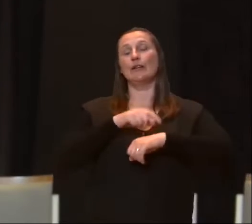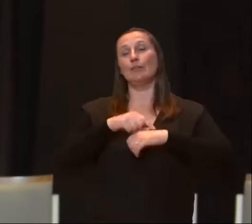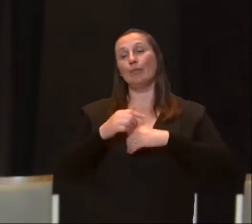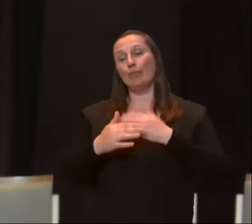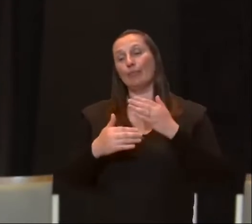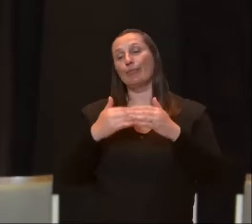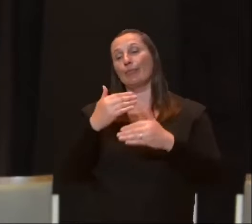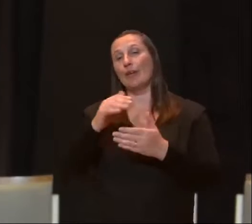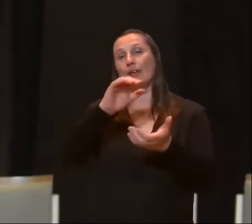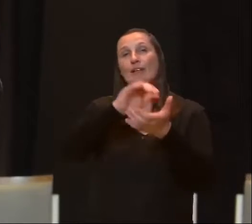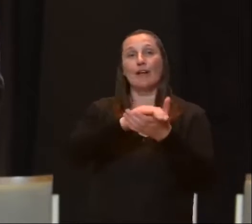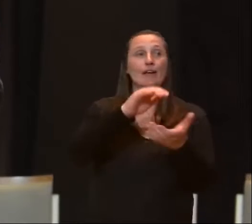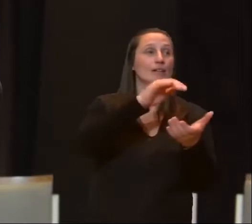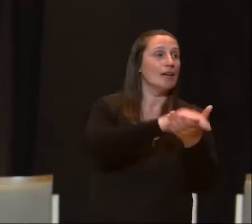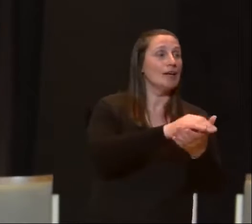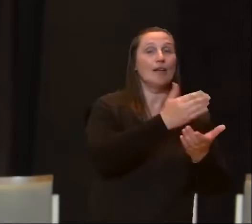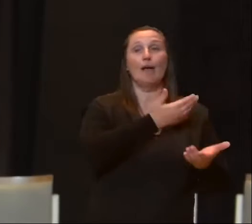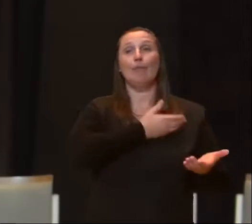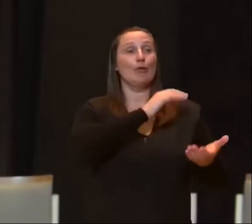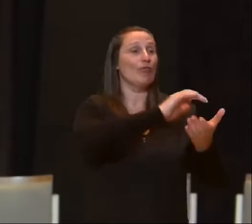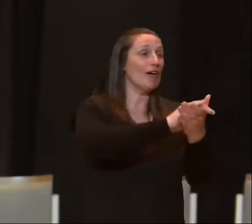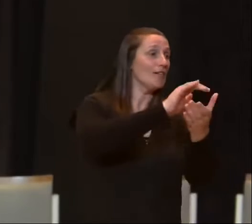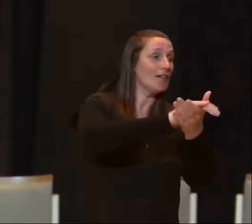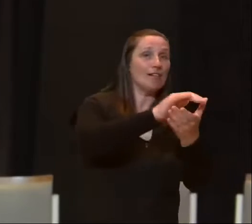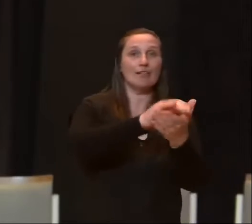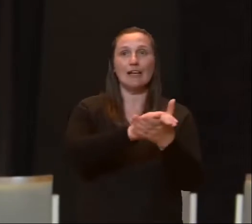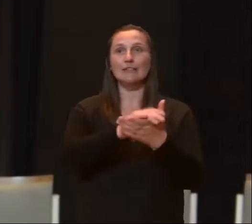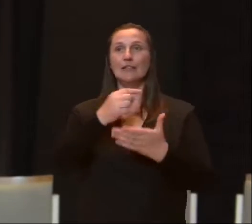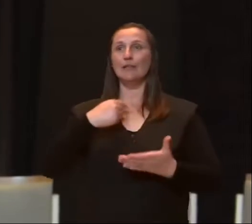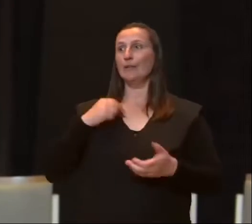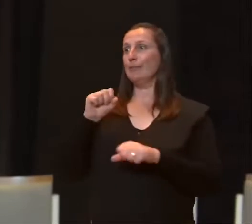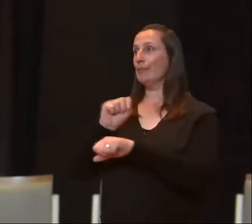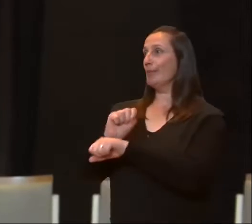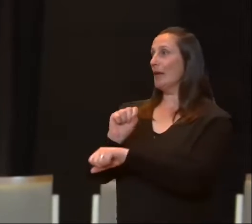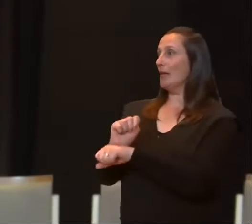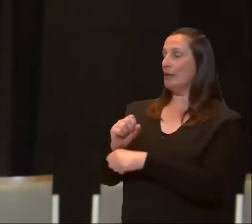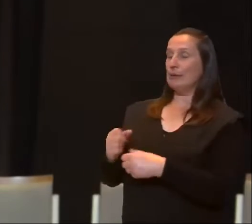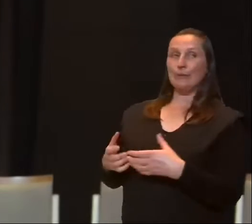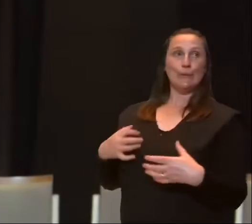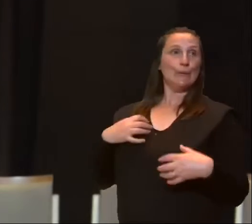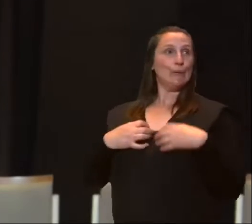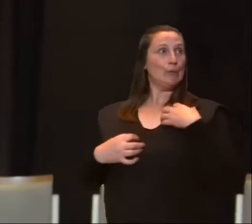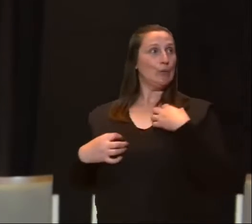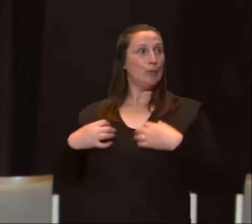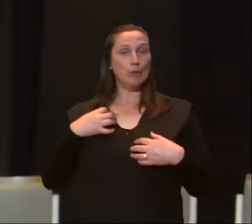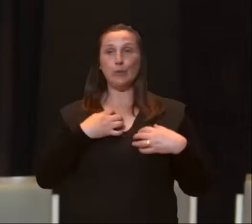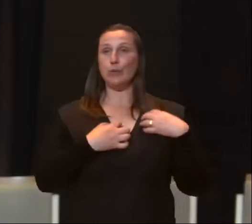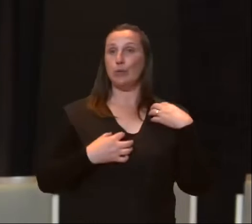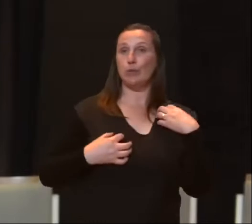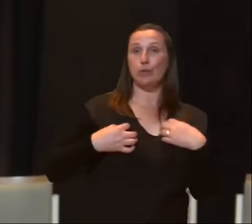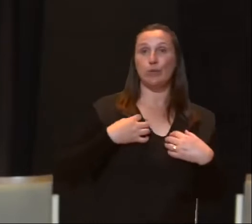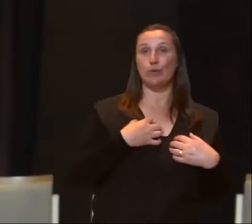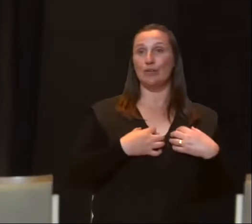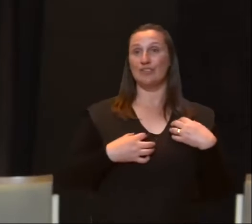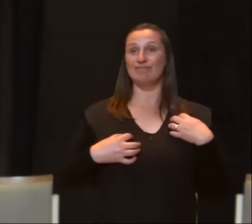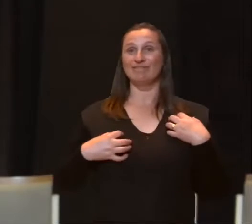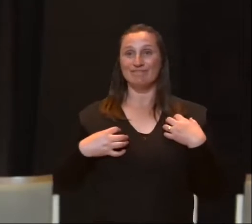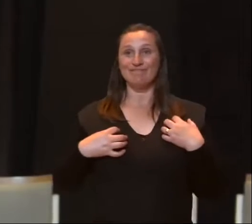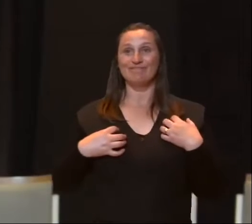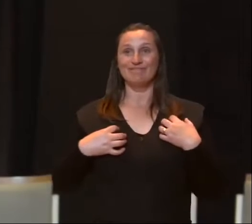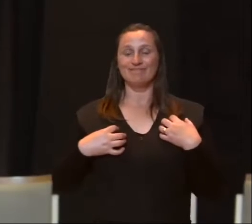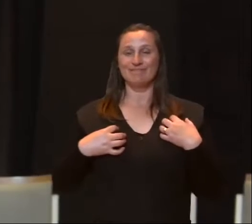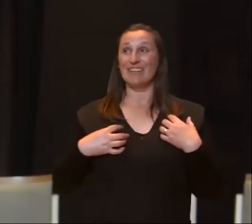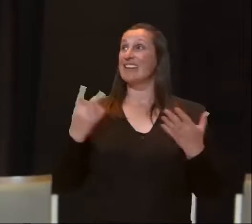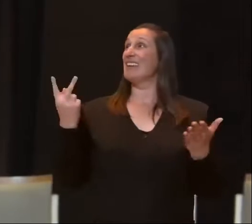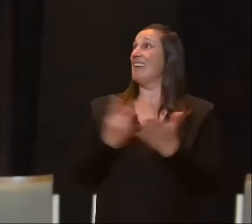caso, outro também. E essa espera agora vira uma aflição, uma frustração. O que